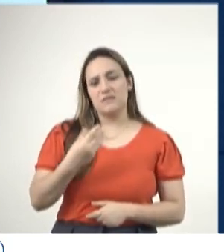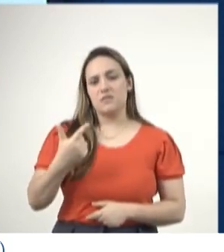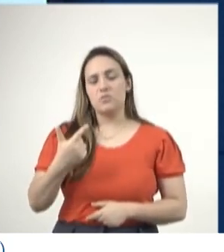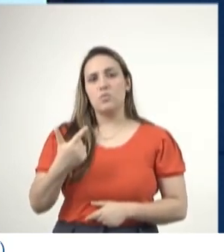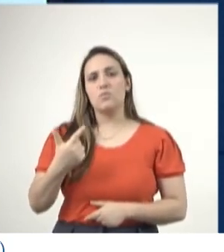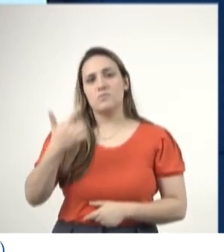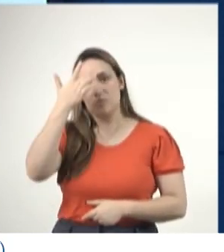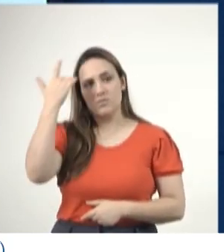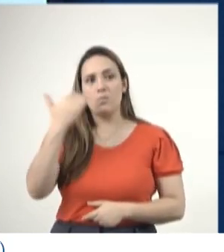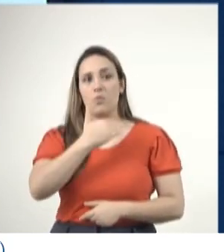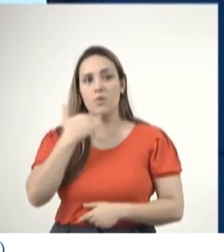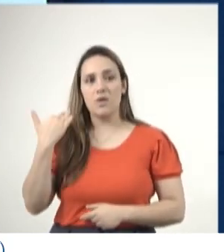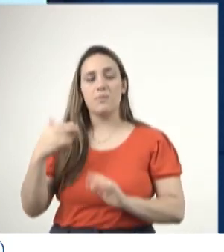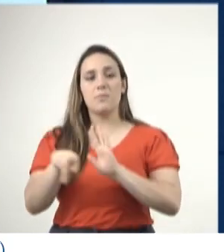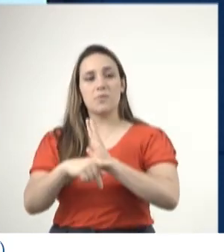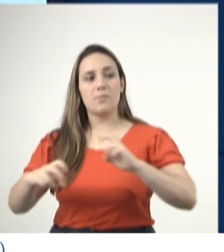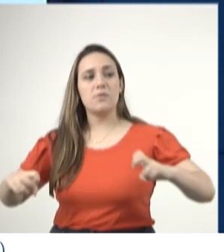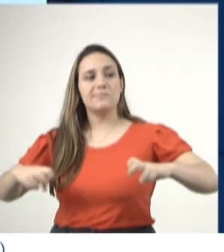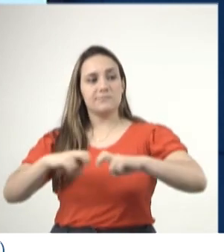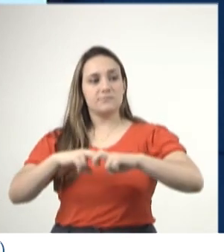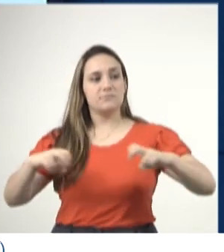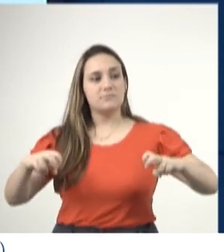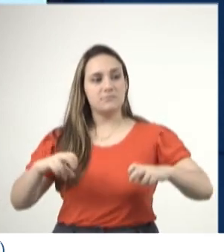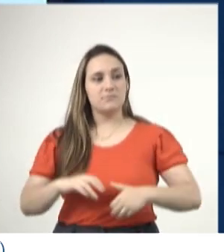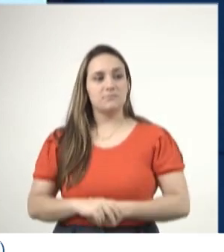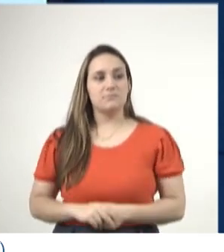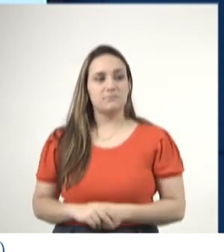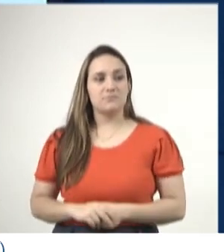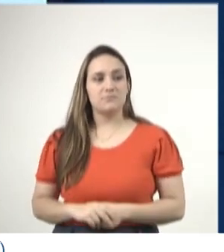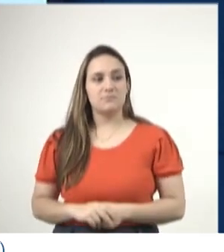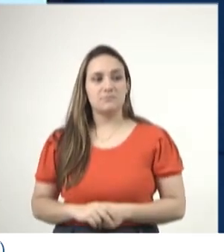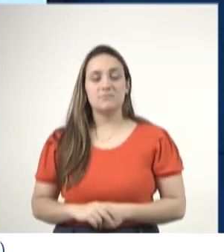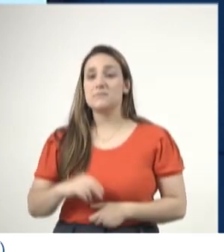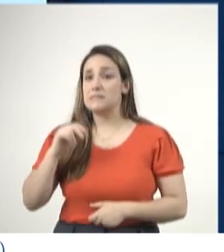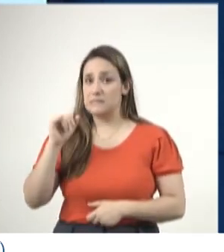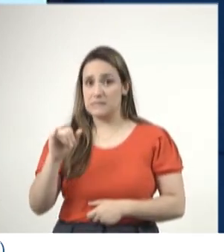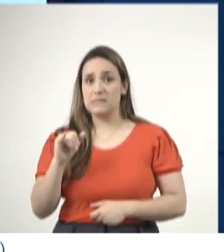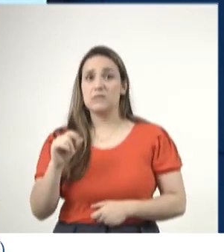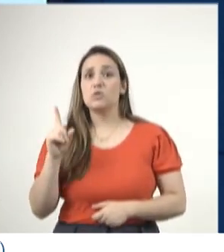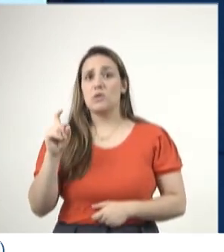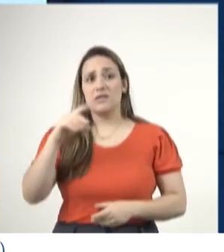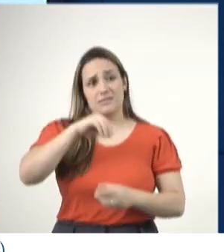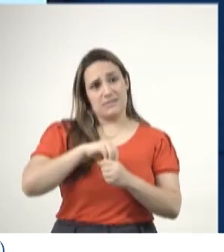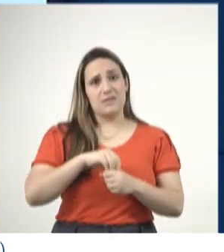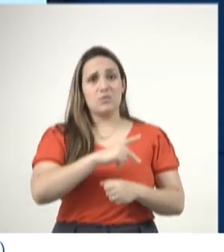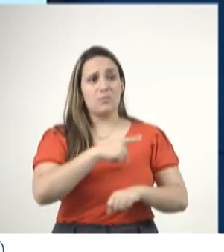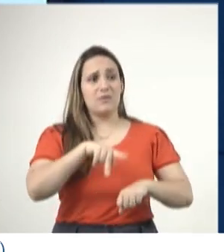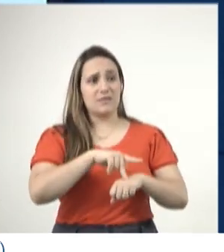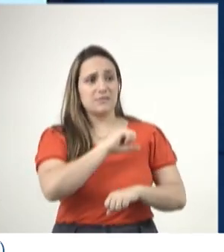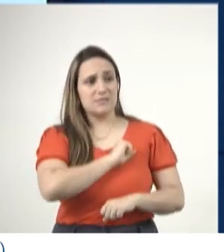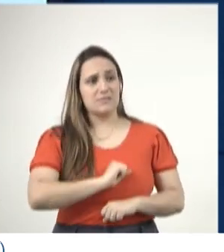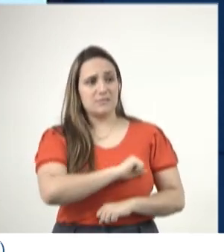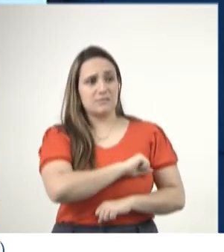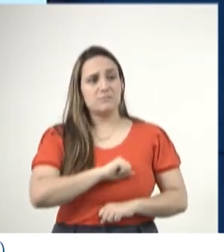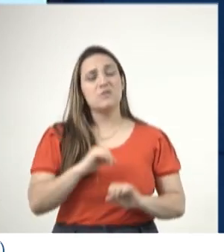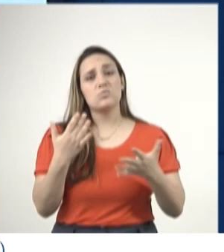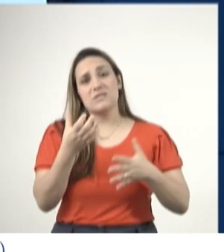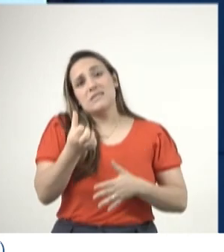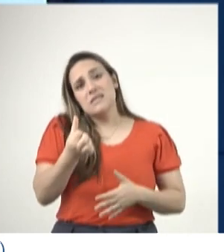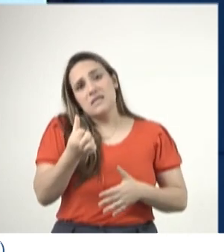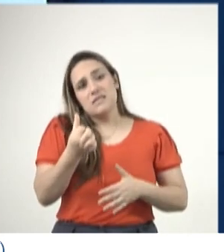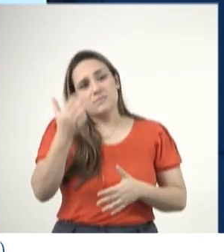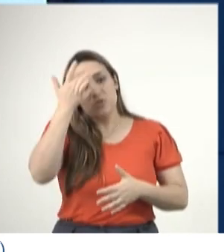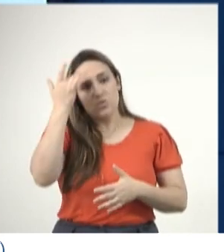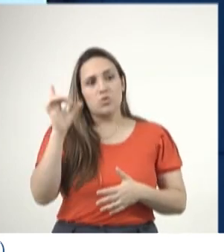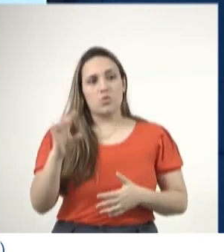menos, tá? Por acidente de trânsito. Se Dourados fosse na Suécia, a gente ia ter, vamos colocar 6 mortes